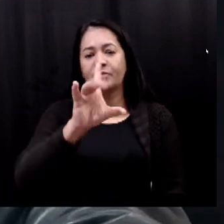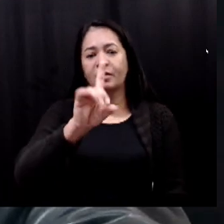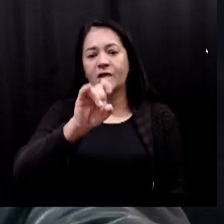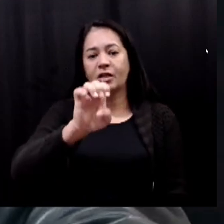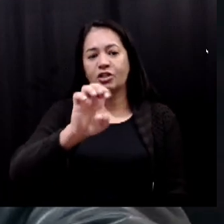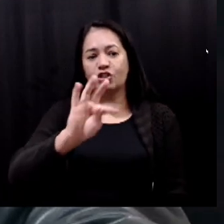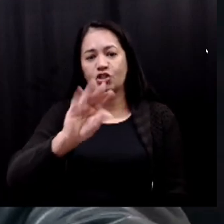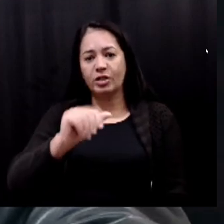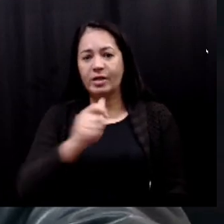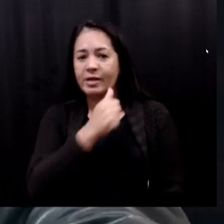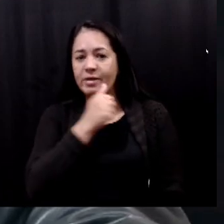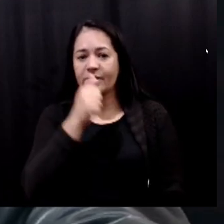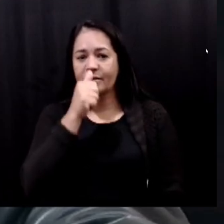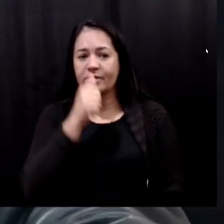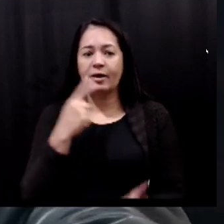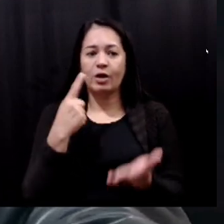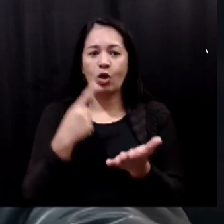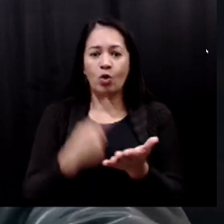cirurgia